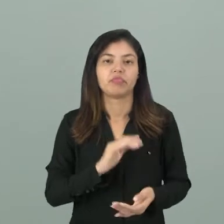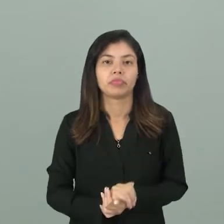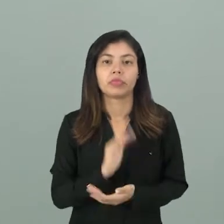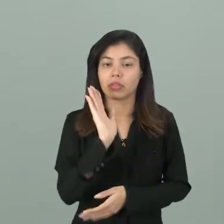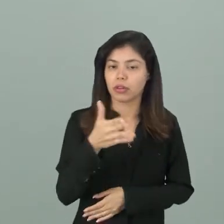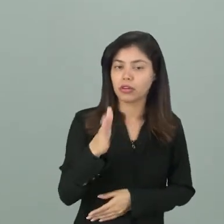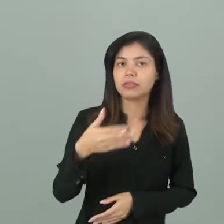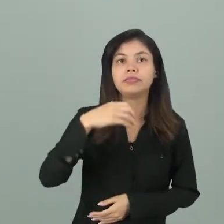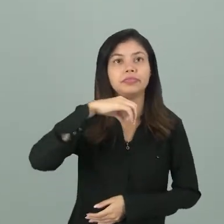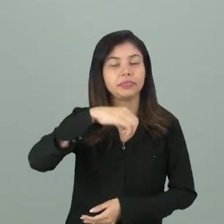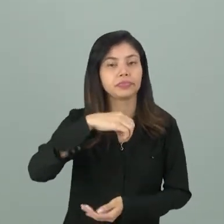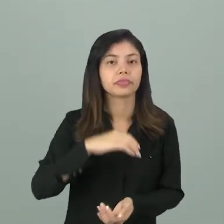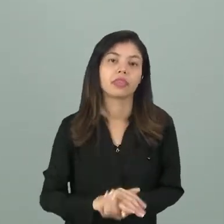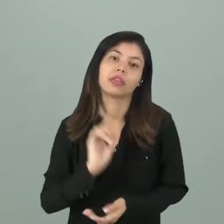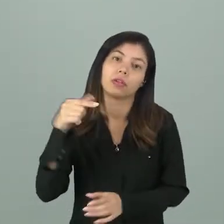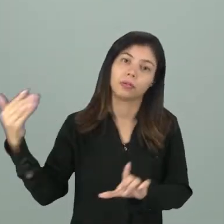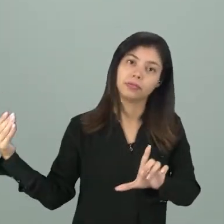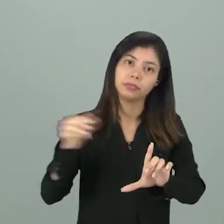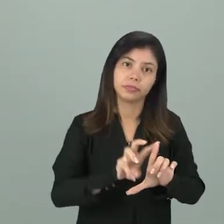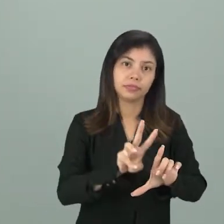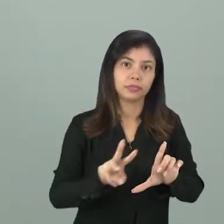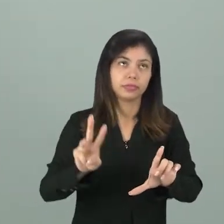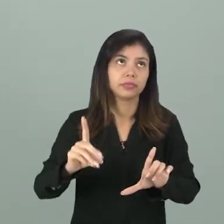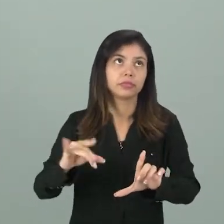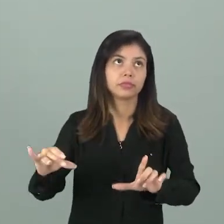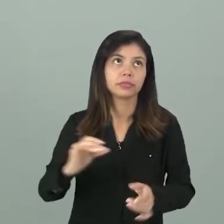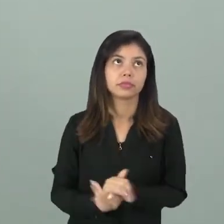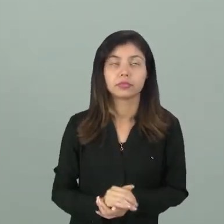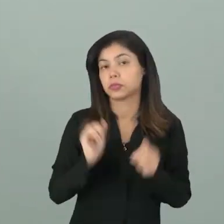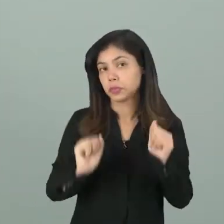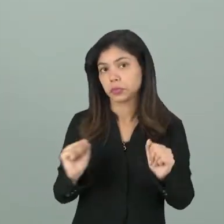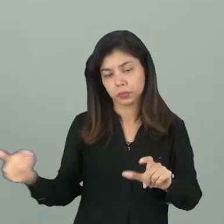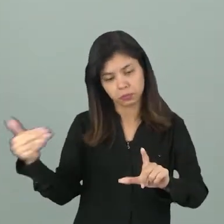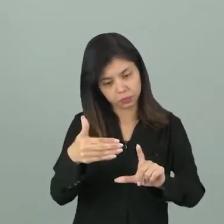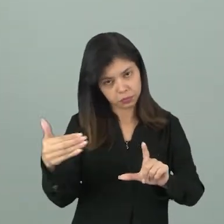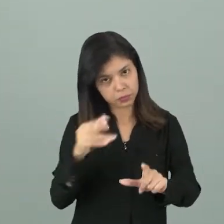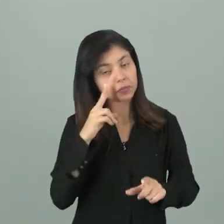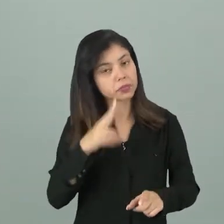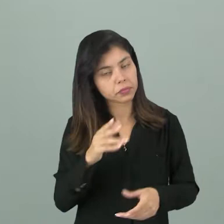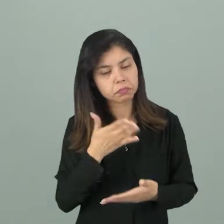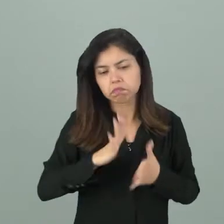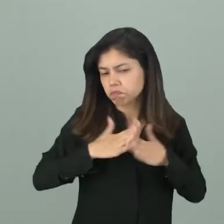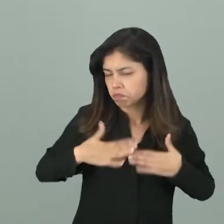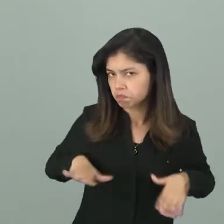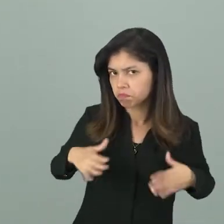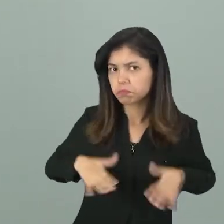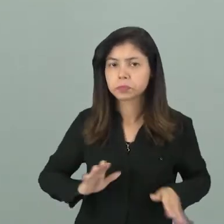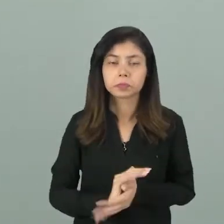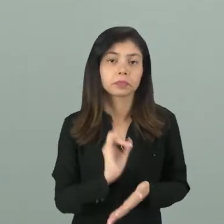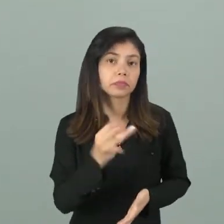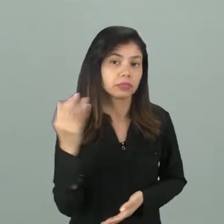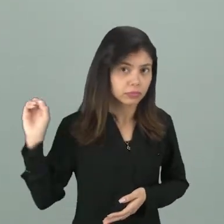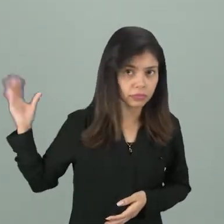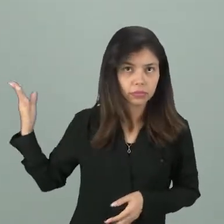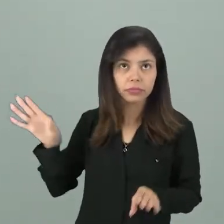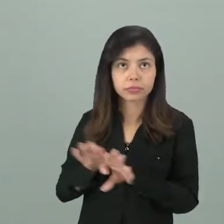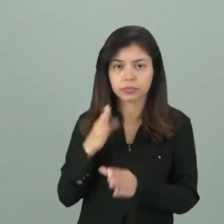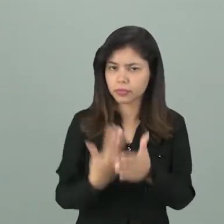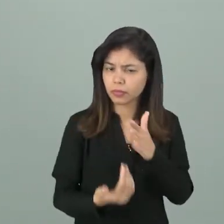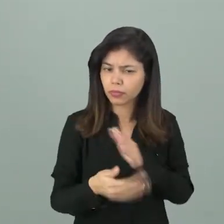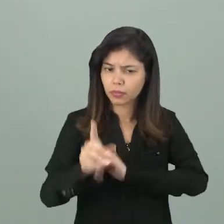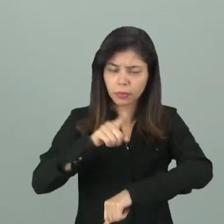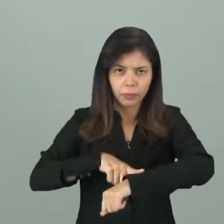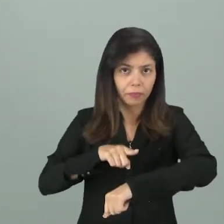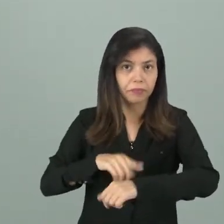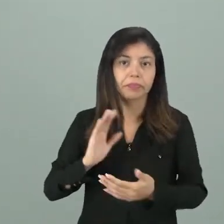já estamos na aula 9, estão lá na plataforma Enuc, depois você pode acessar lá e ver com mais calma. Se você caso também perdeu o